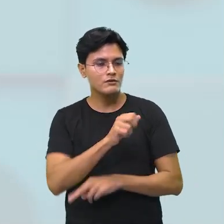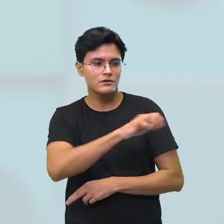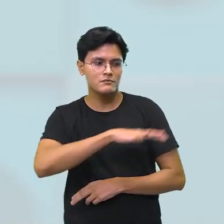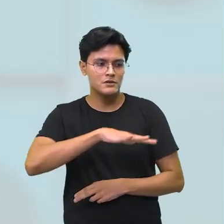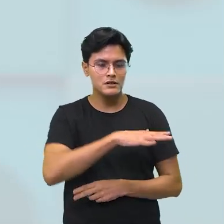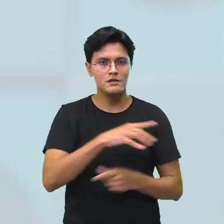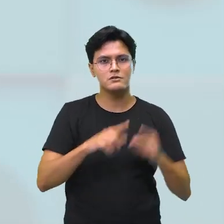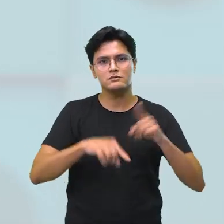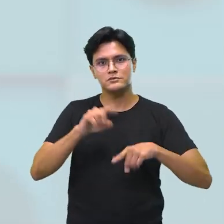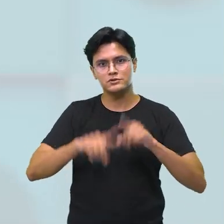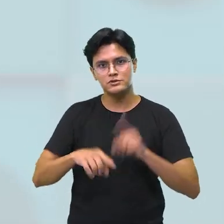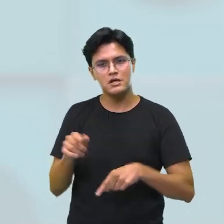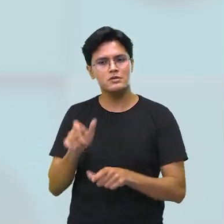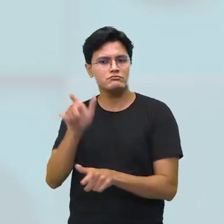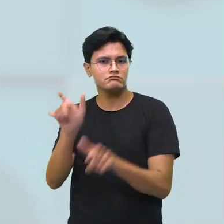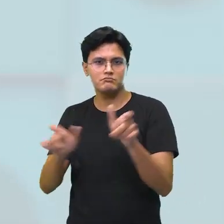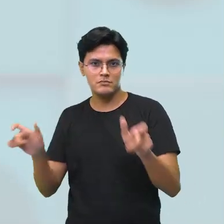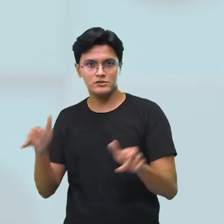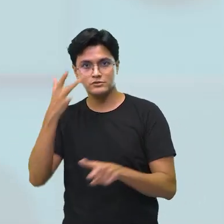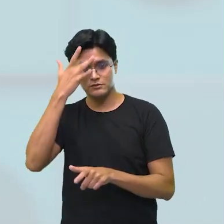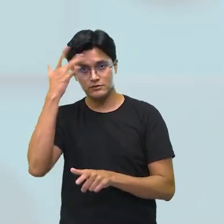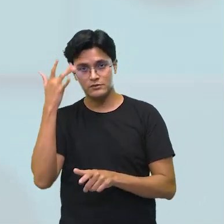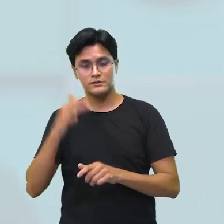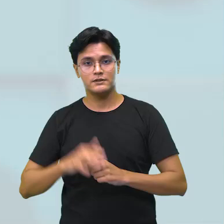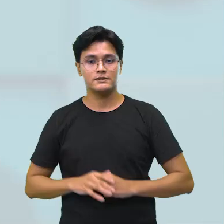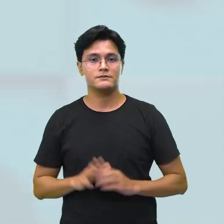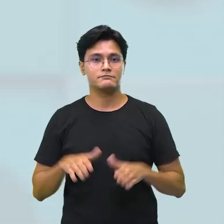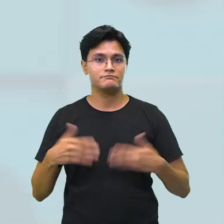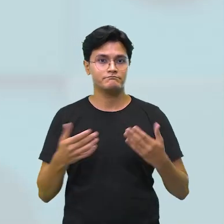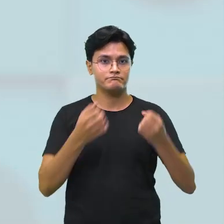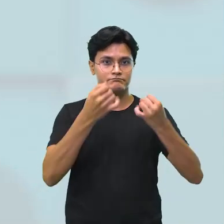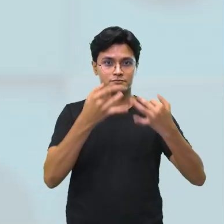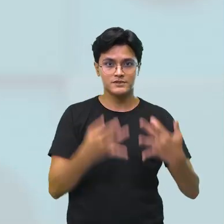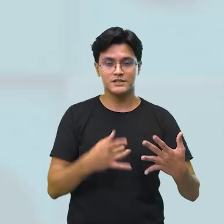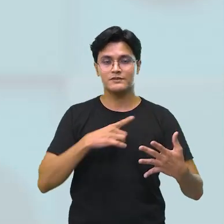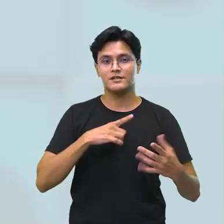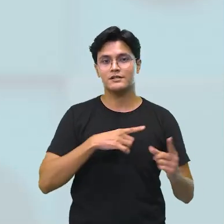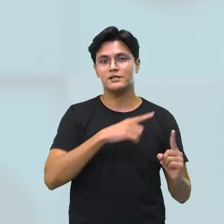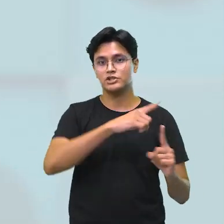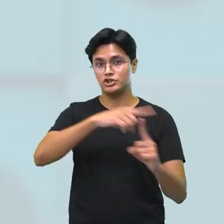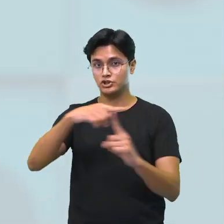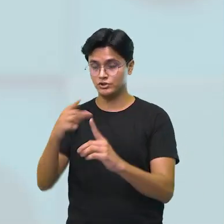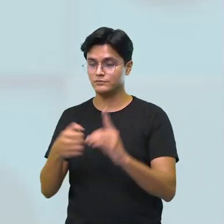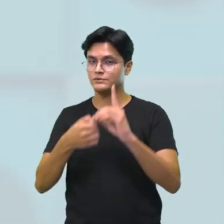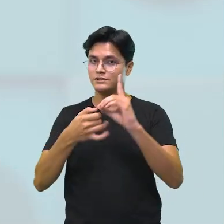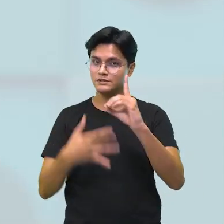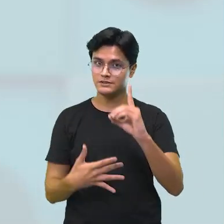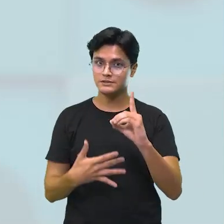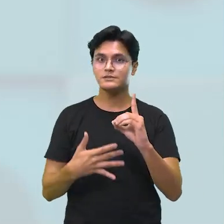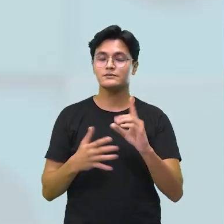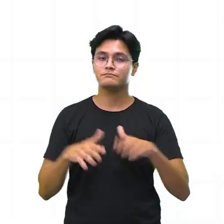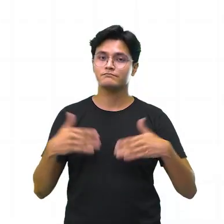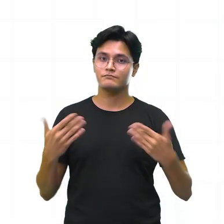objetos, a pessoas, certo? E aí, quando a gente descreve, tem tipos de descrição. Então, vamos lá verificar. Nós temos